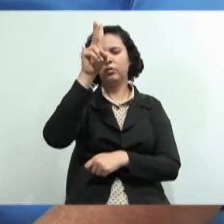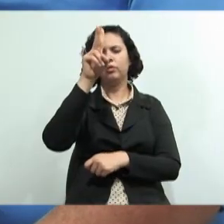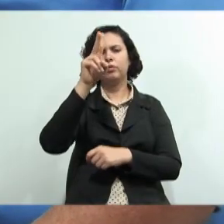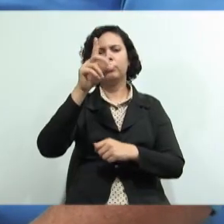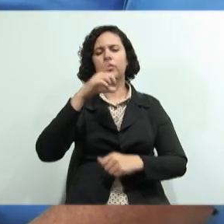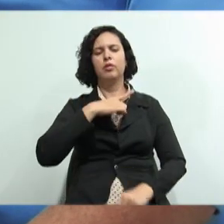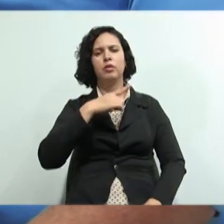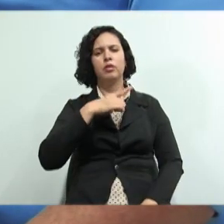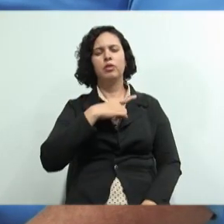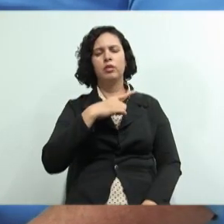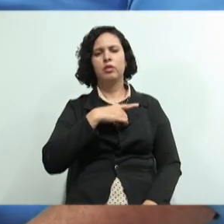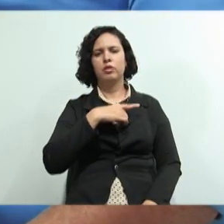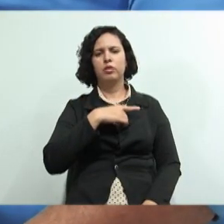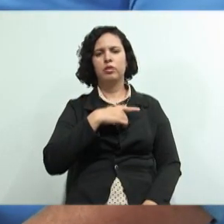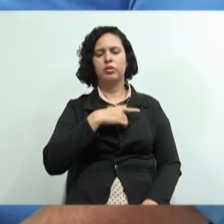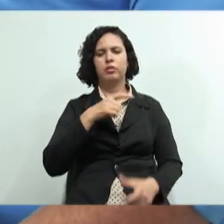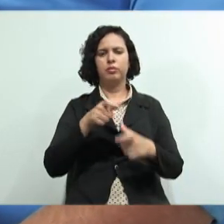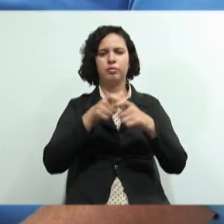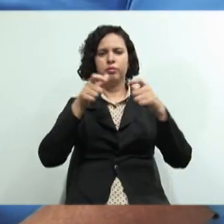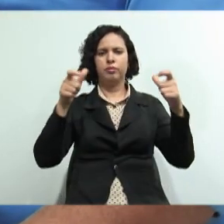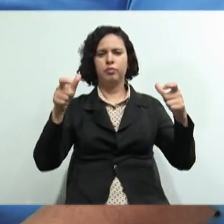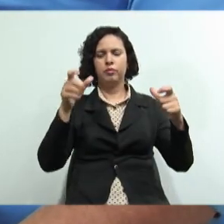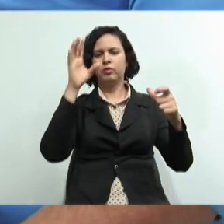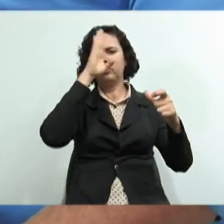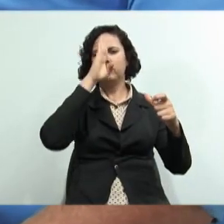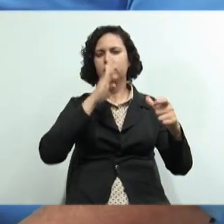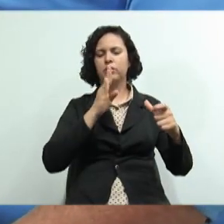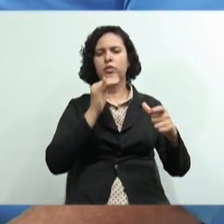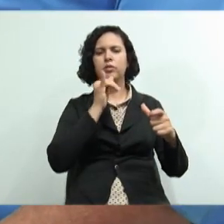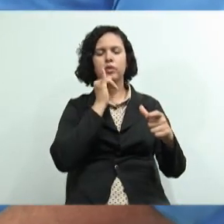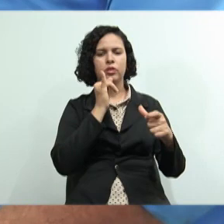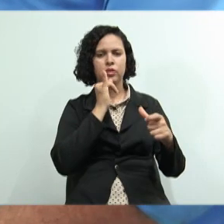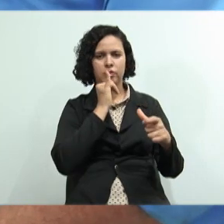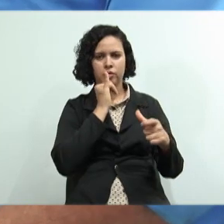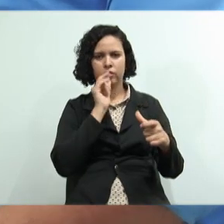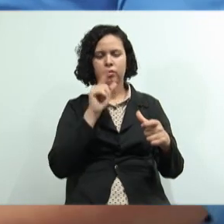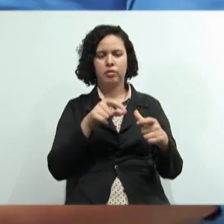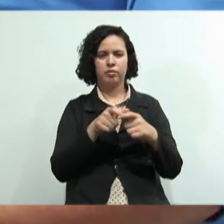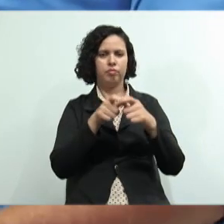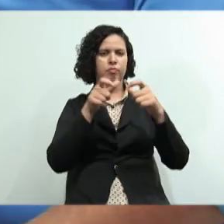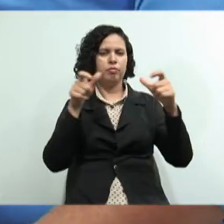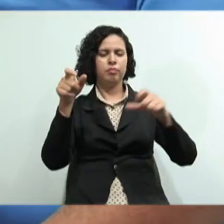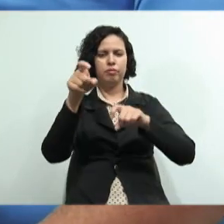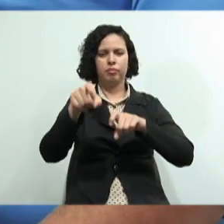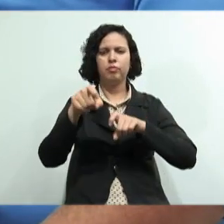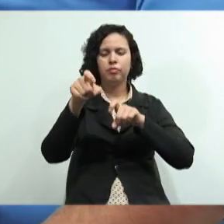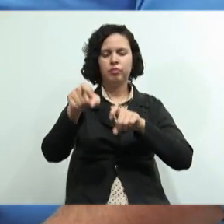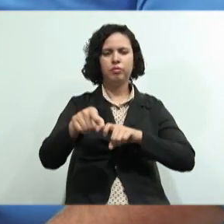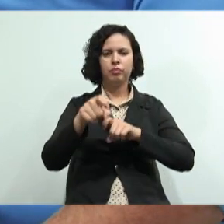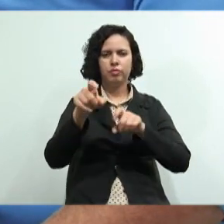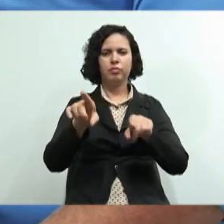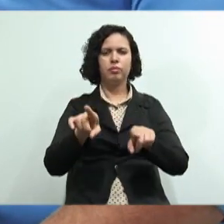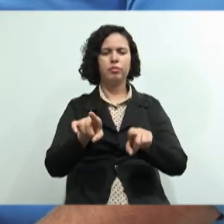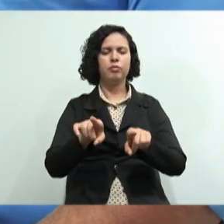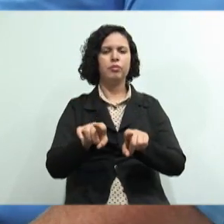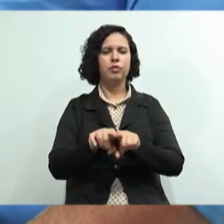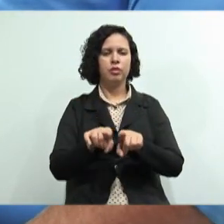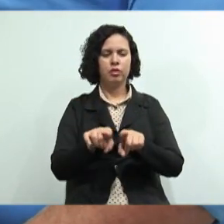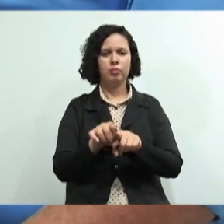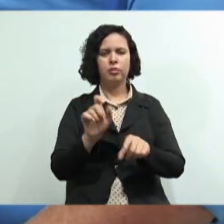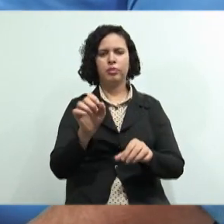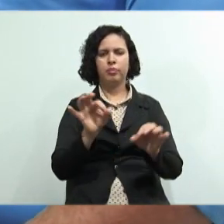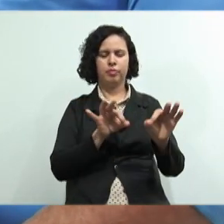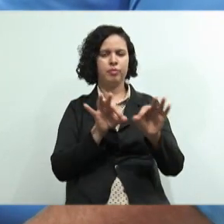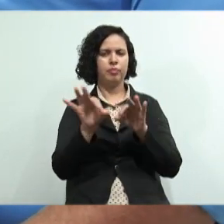a produtividade alta. E o Brasil é um exemplo de produtividade e também, por que não,